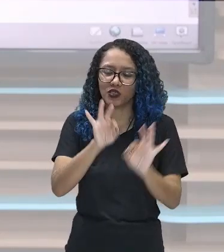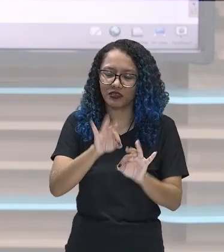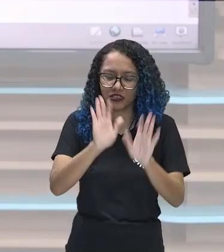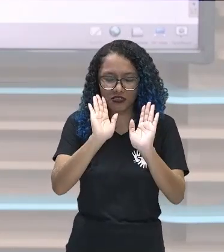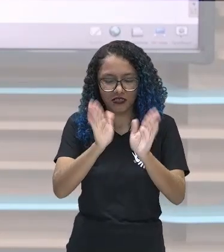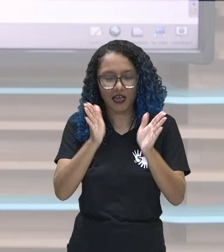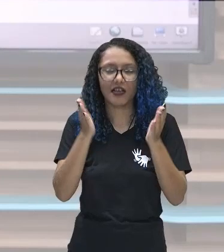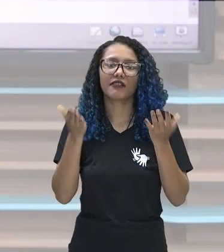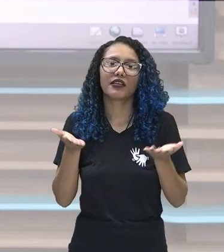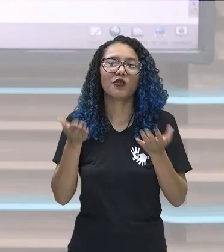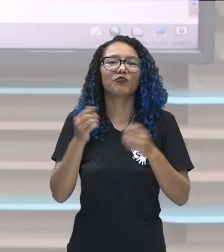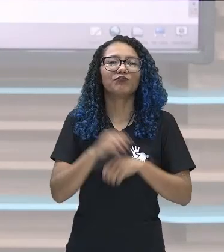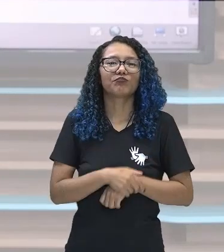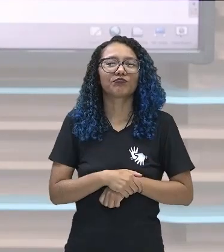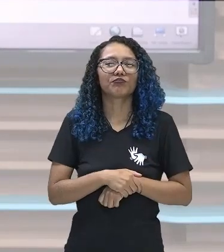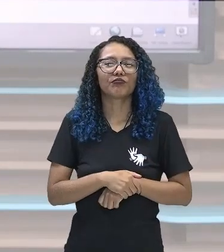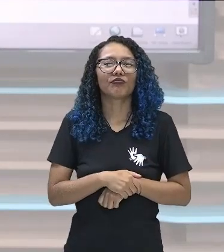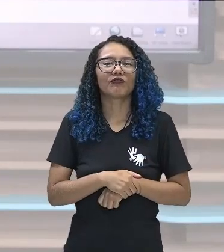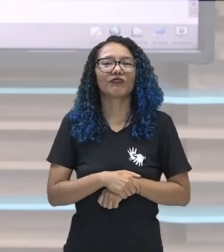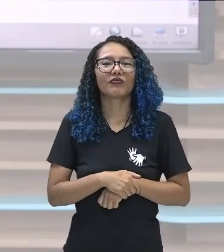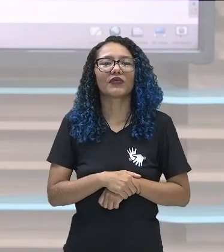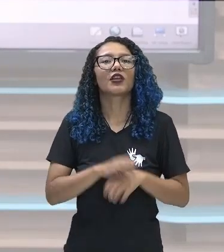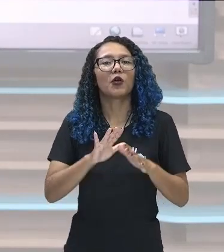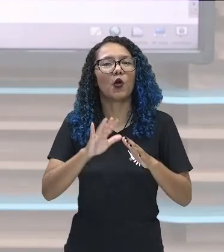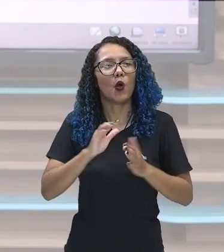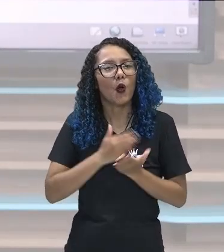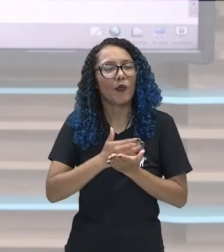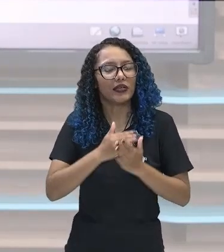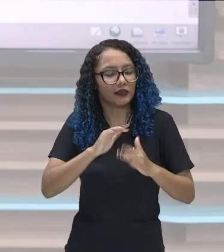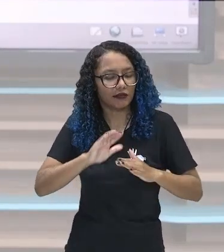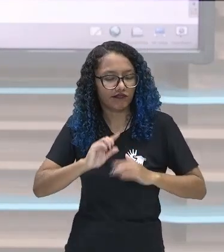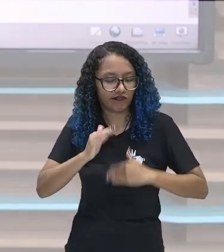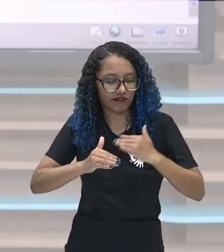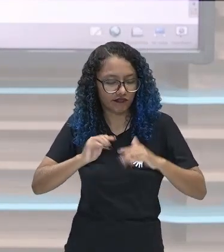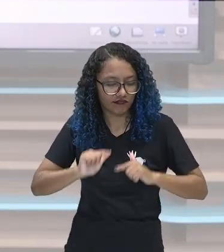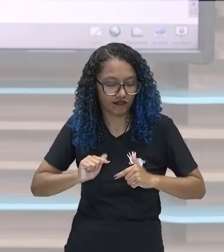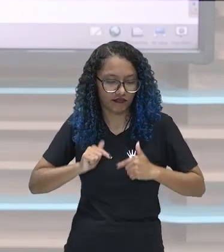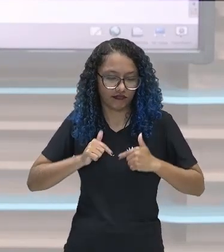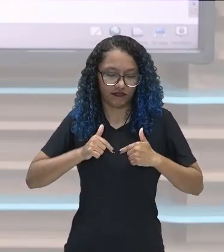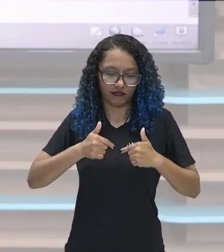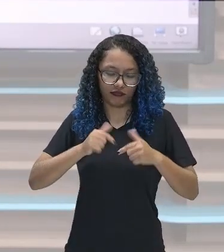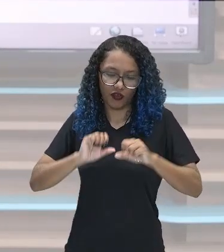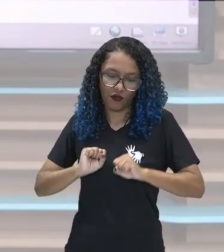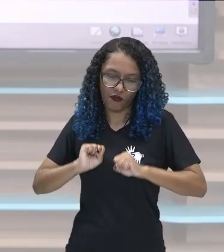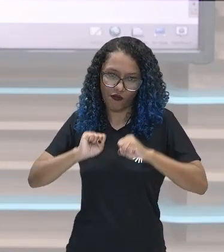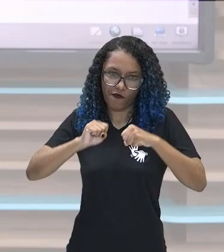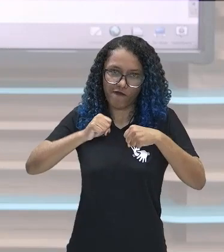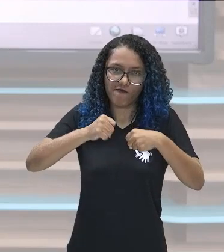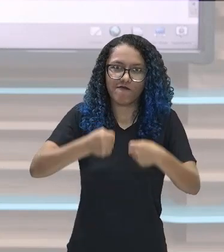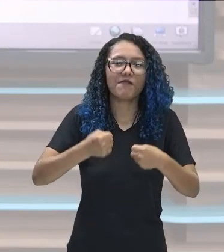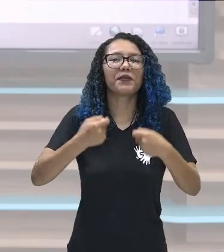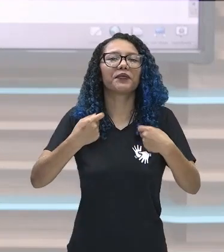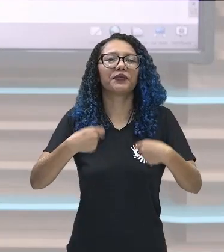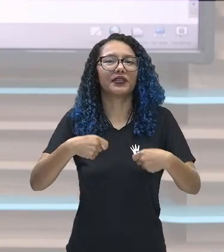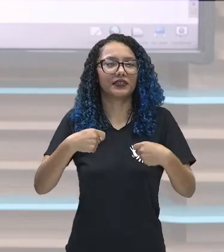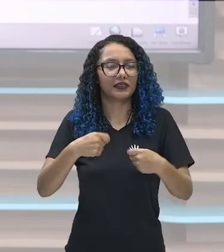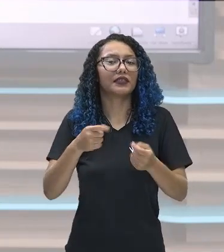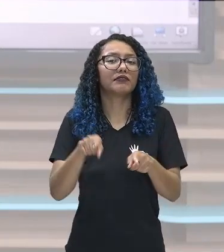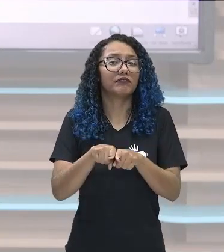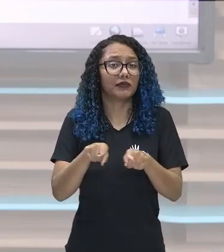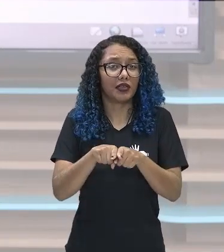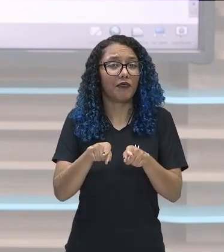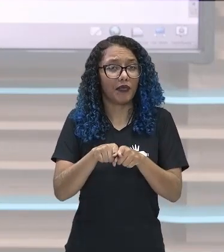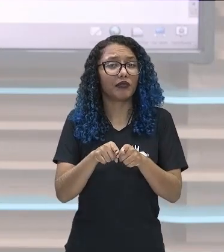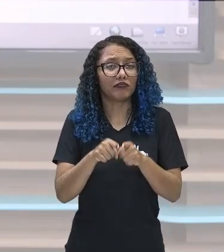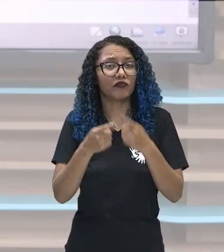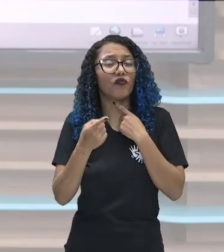partir daí é que essa energia de motivação, né, para a realização das coisas aparece também, tá? Então, quando a